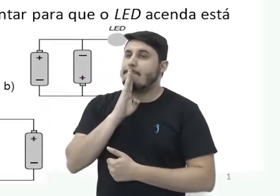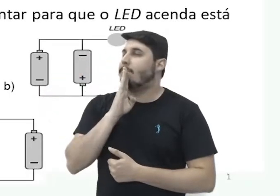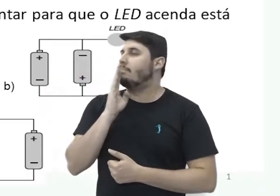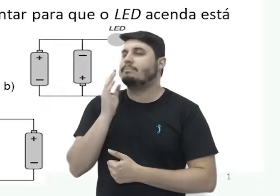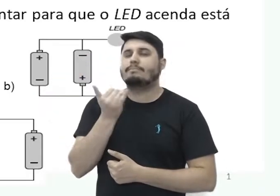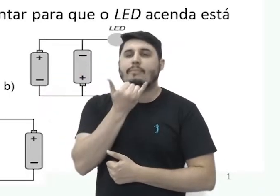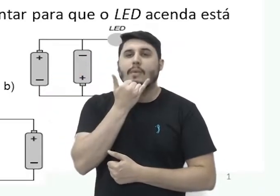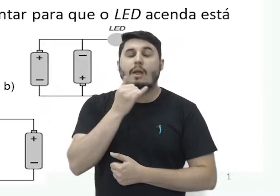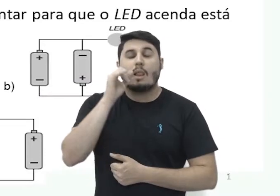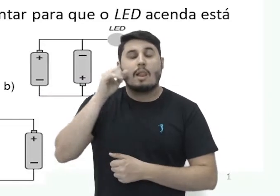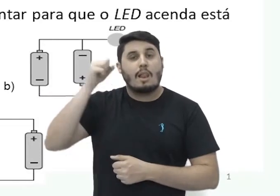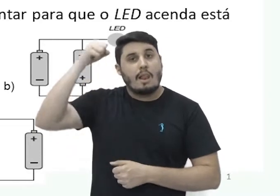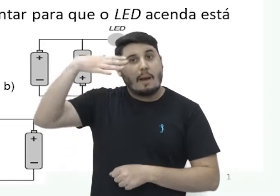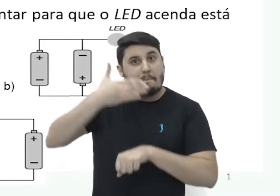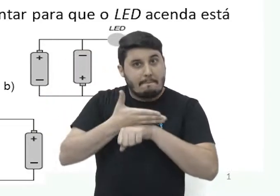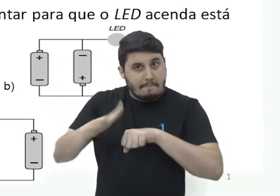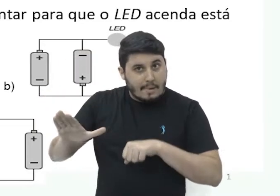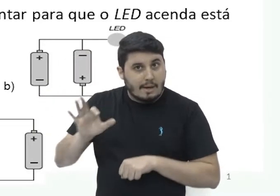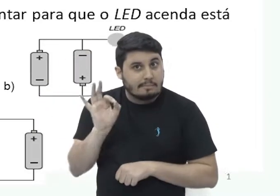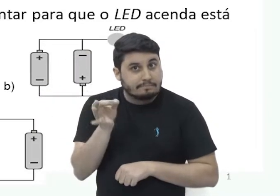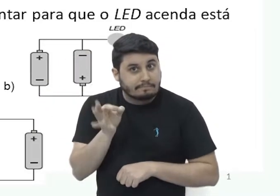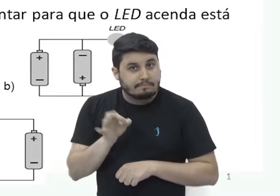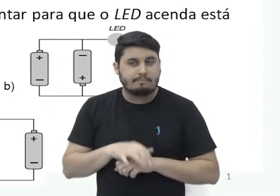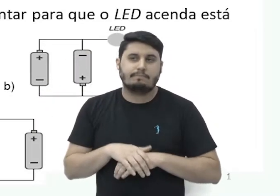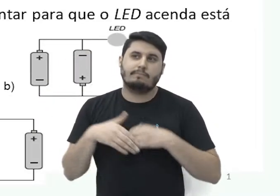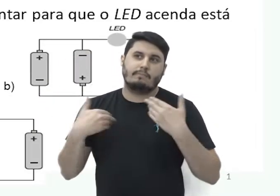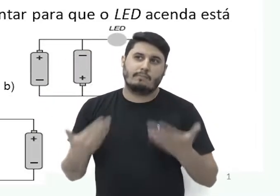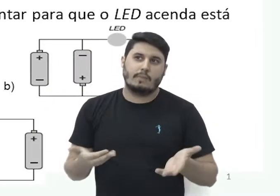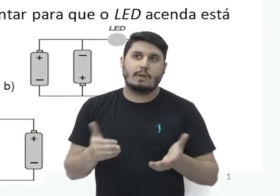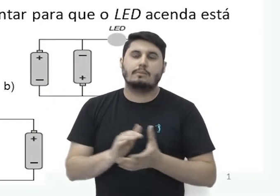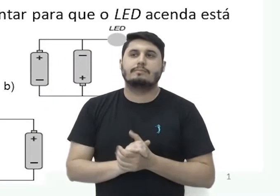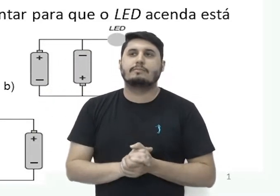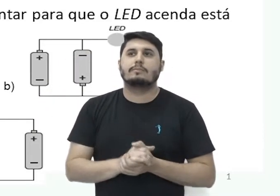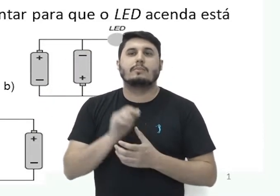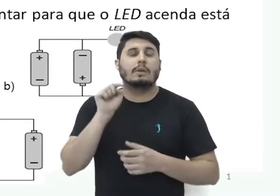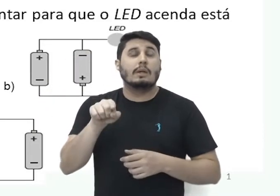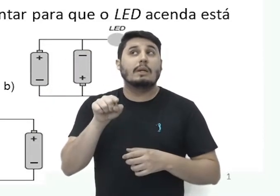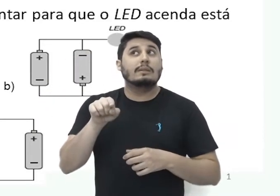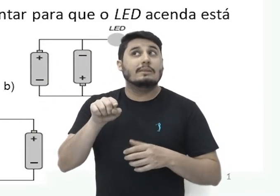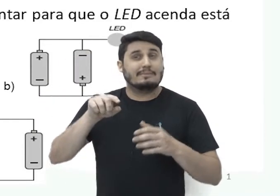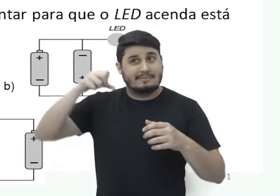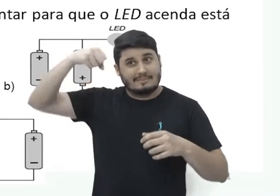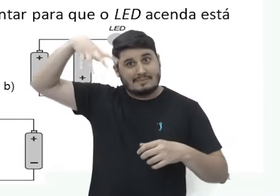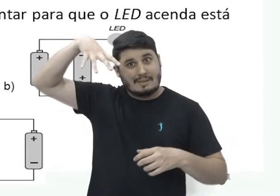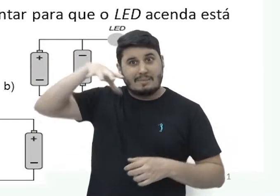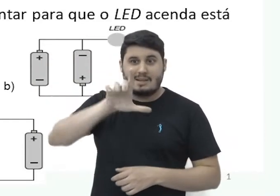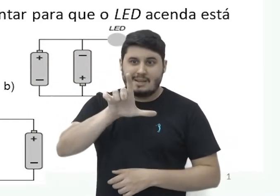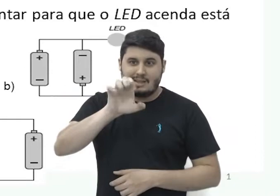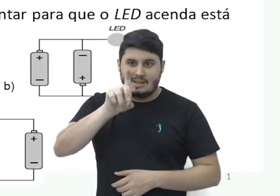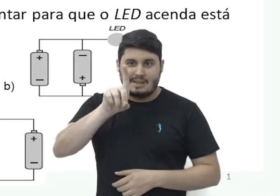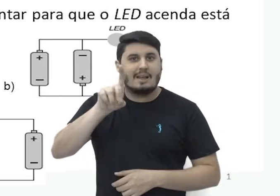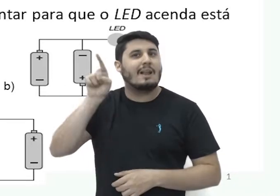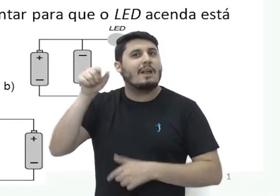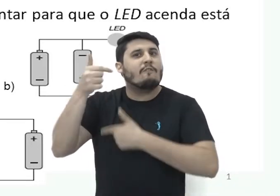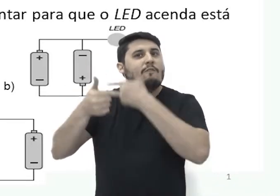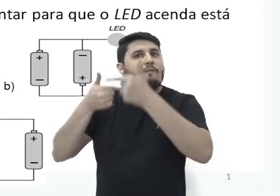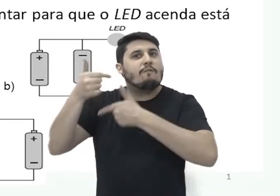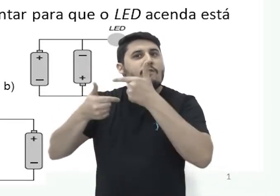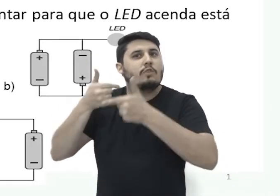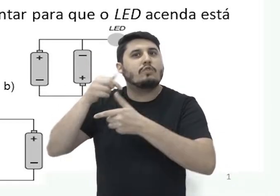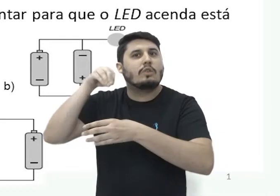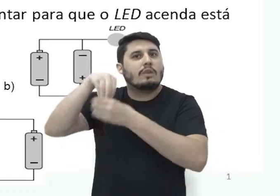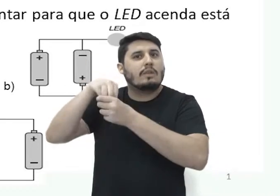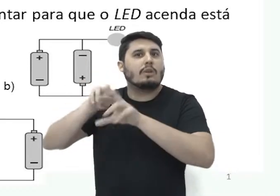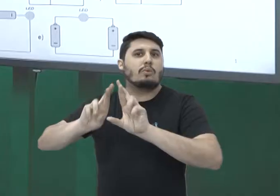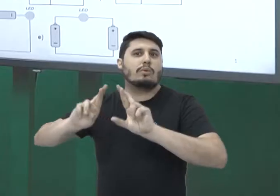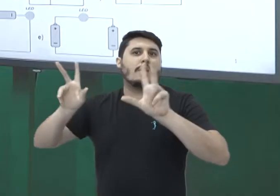formado por materiais semicondutores, seu funcionamento é diferente de uma lâmpada convencional. O LED só acende quando a